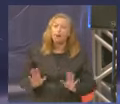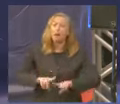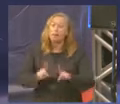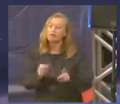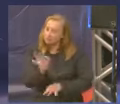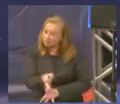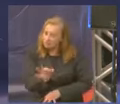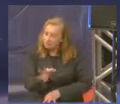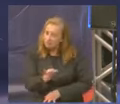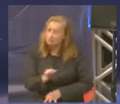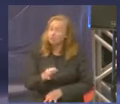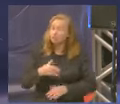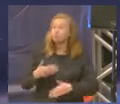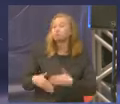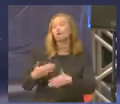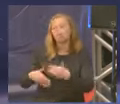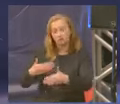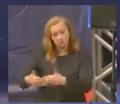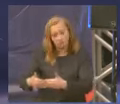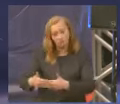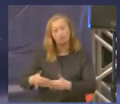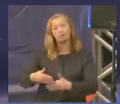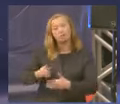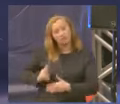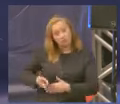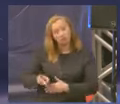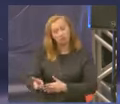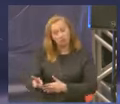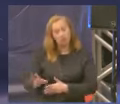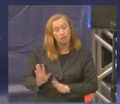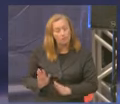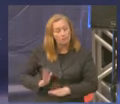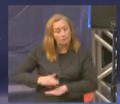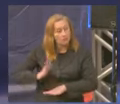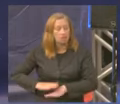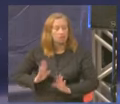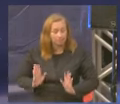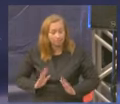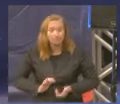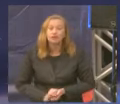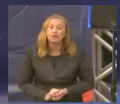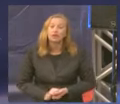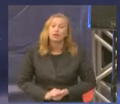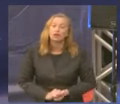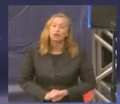claro que isso está avançando, isso vai avançar cada vez mais.